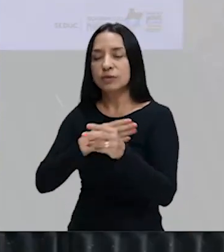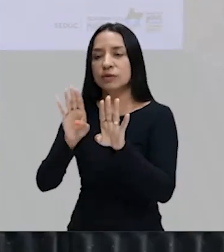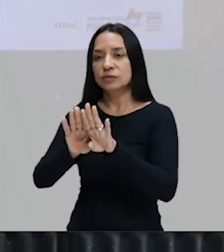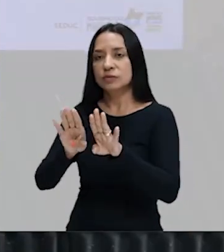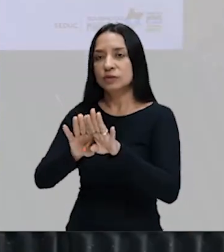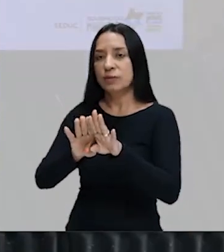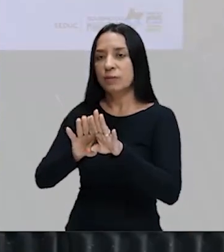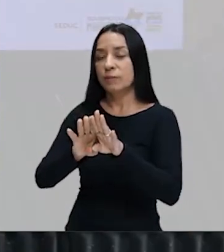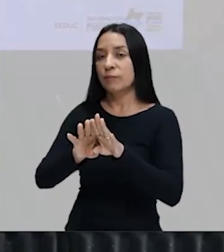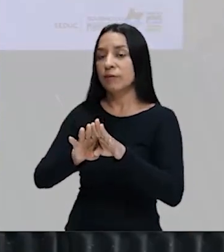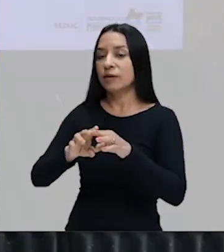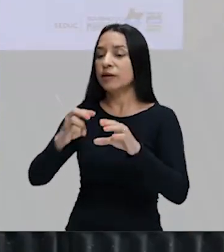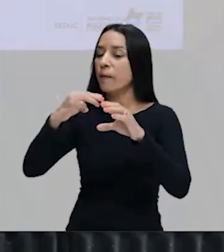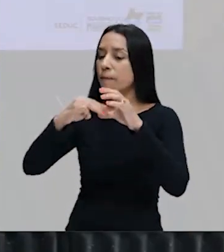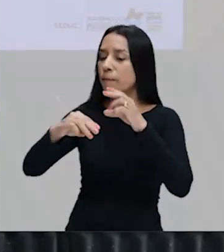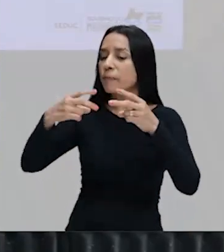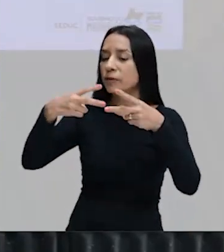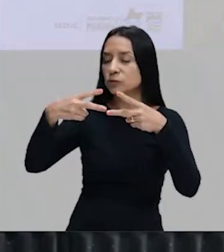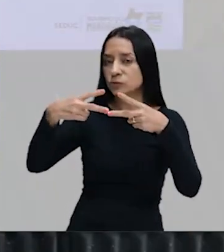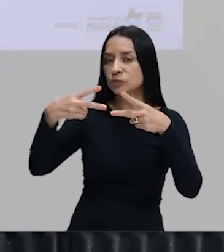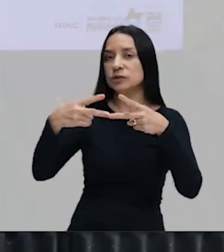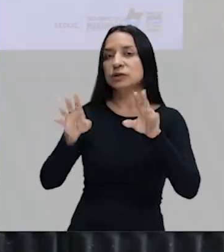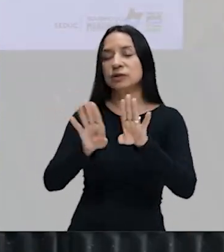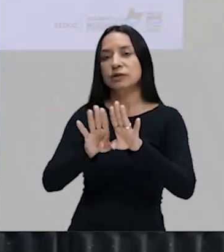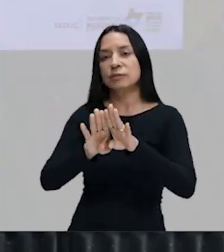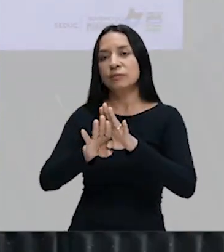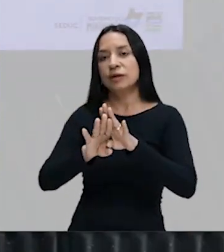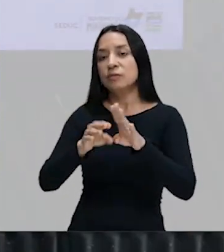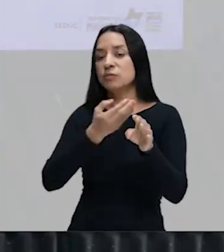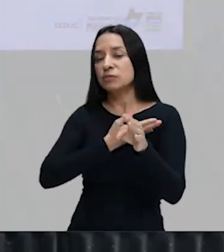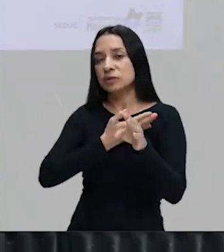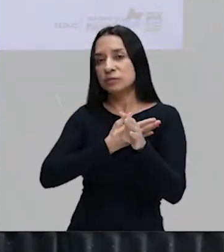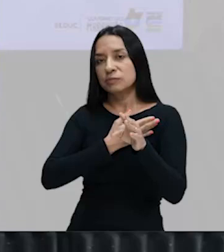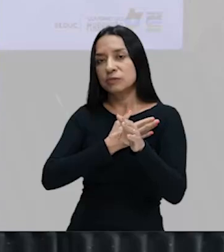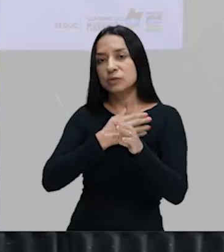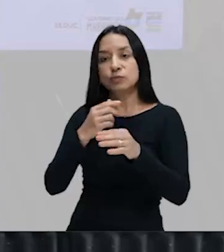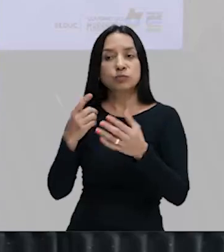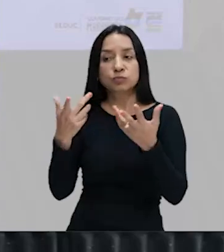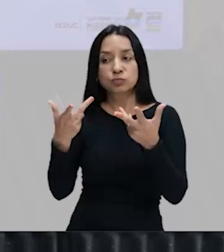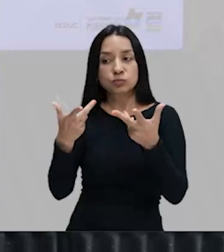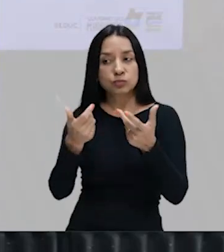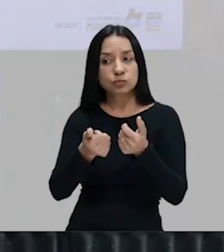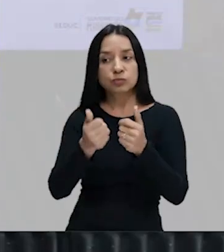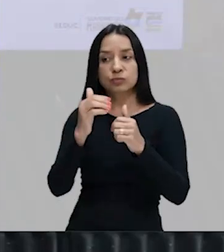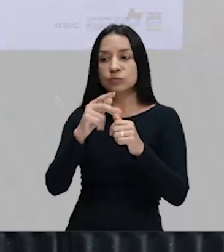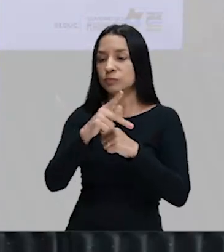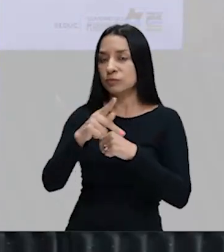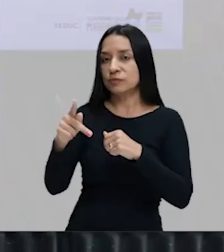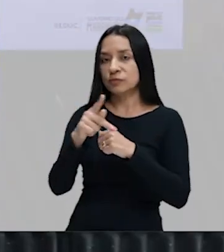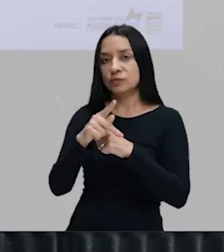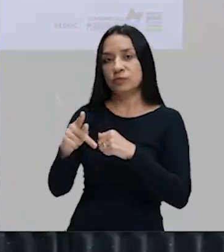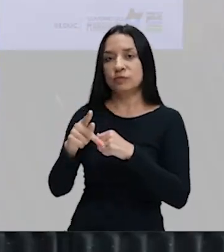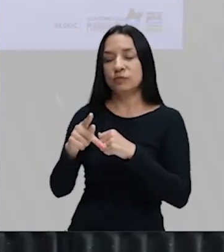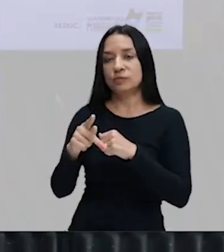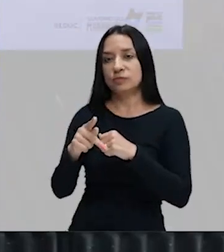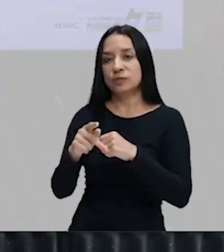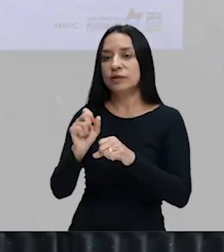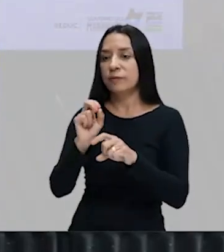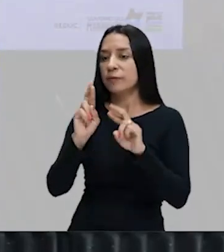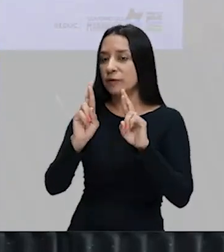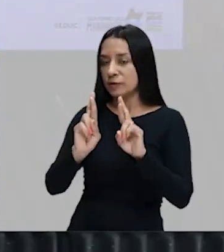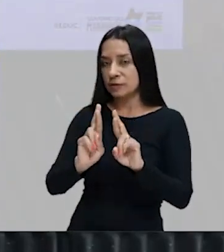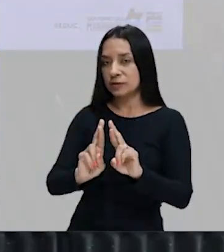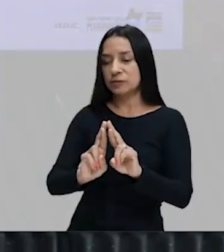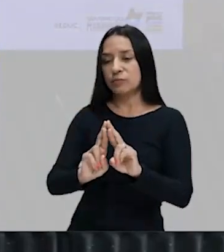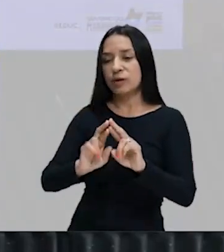link para a galera degustar um pouquinho da aula aí. Pode ser a minha, pode ser de outro colega aqui que é super competente. Conto com você, conto com a